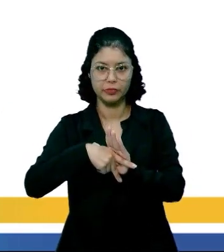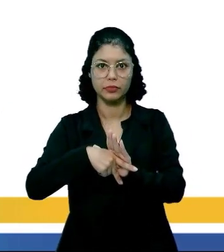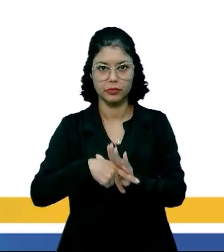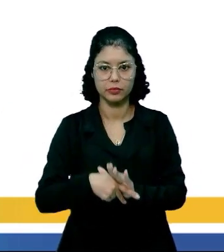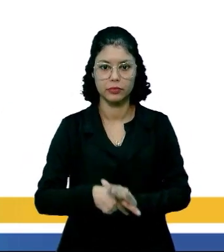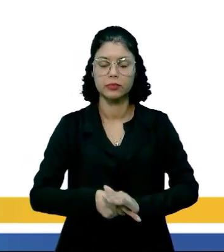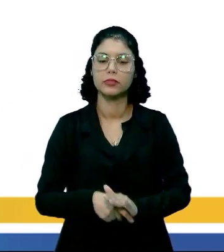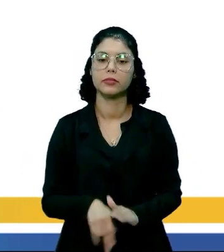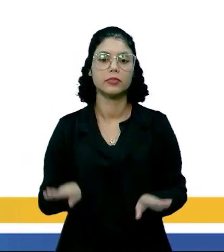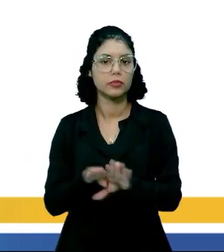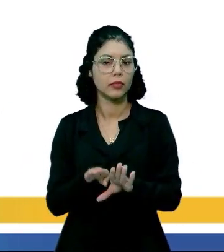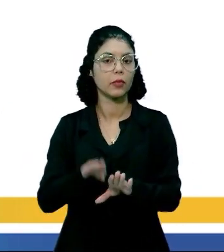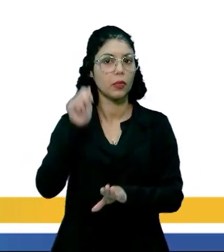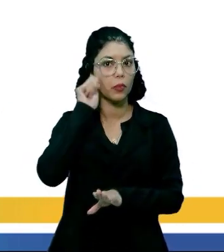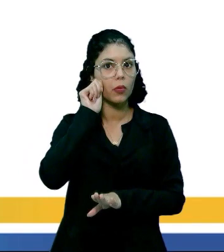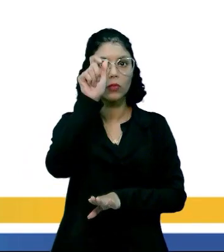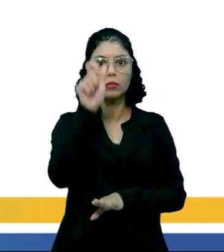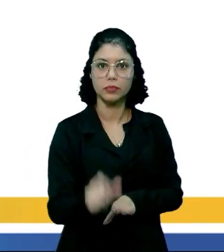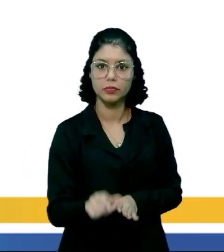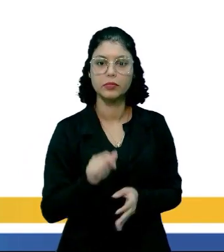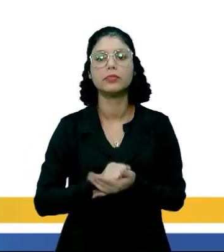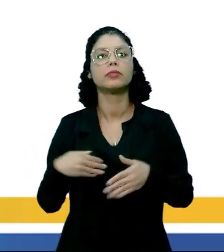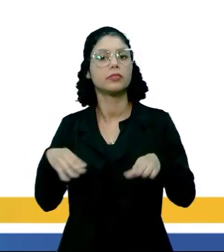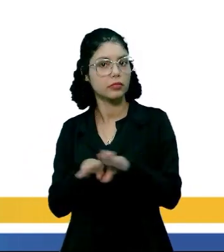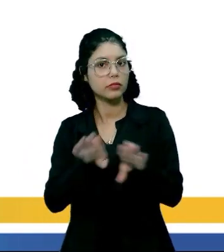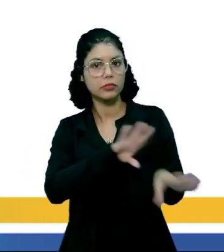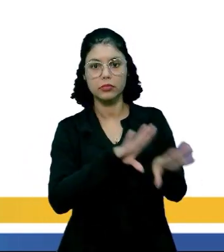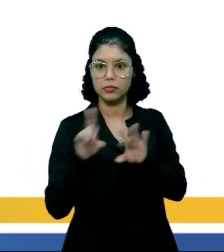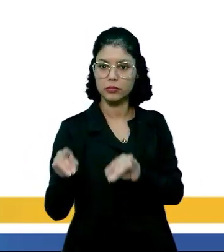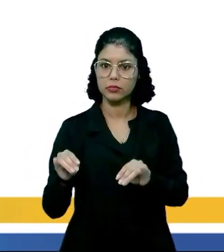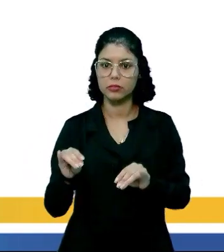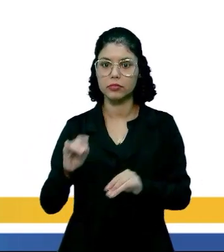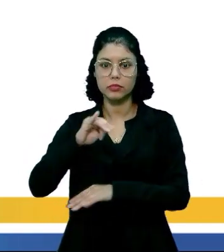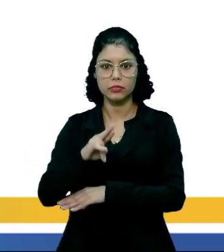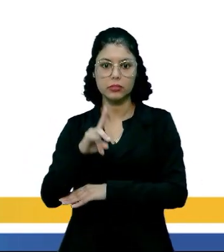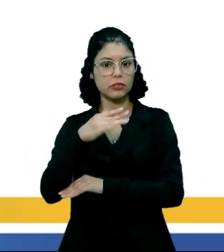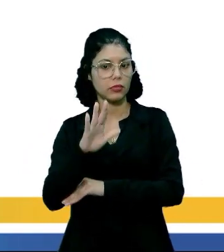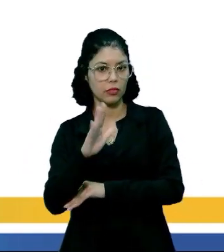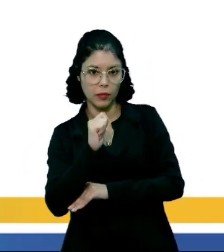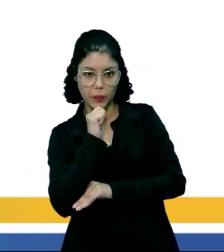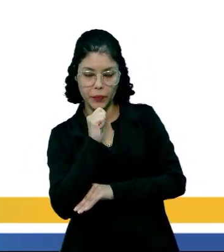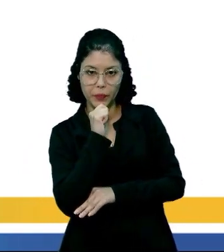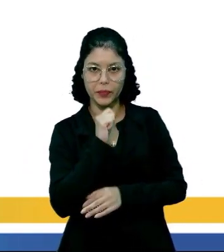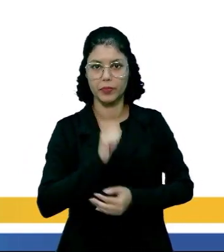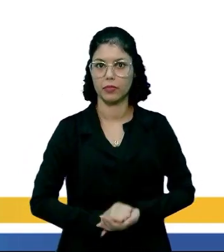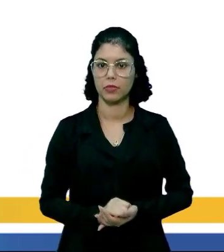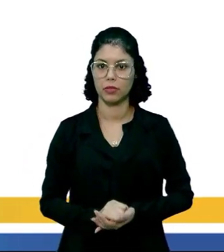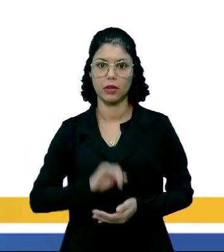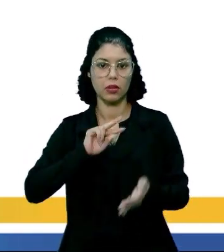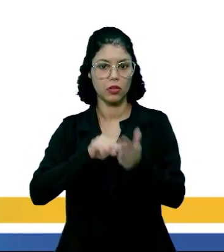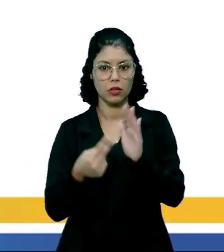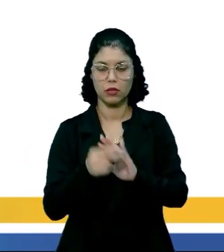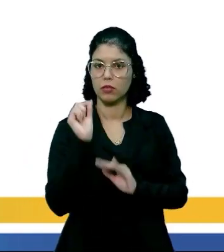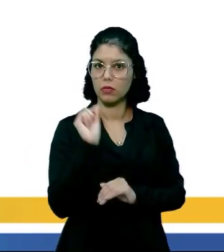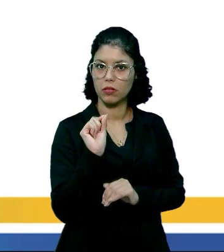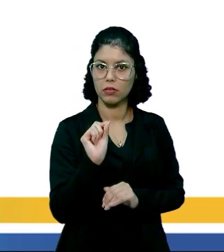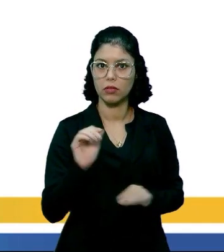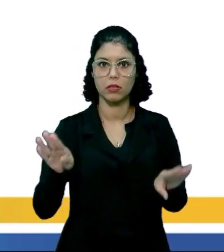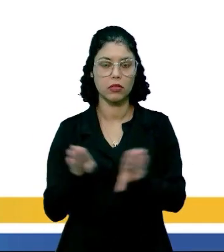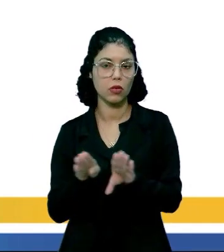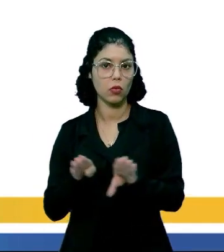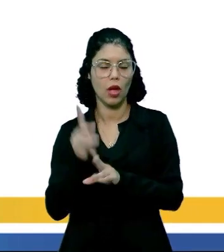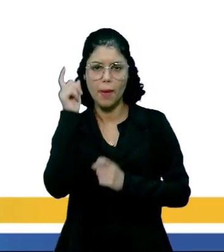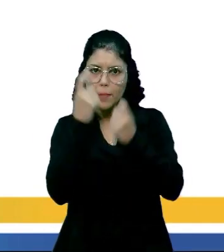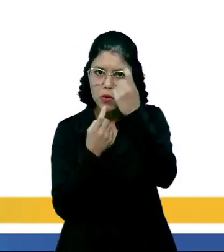bem intimista do autor, tá? Ele também traz as suas inquietações, as suas inquietudes, quer dizer, aquilo que